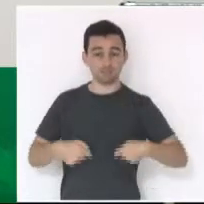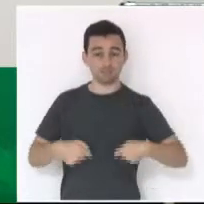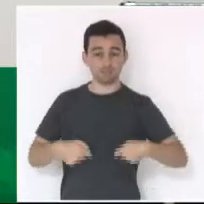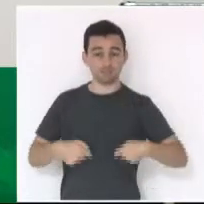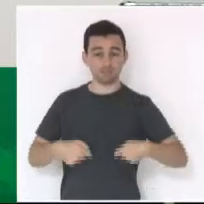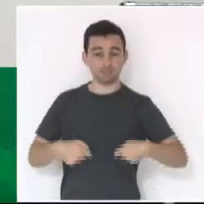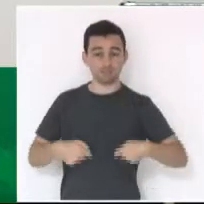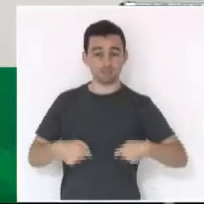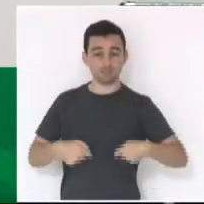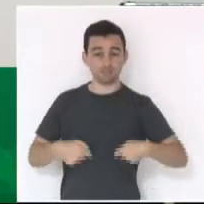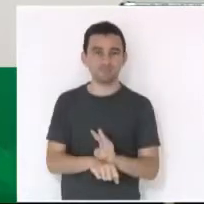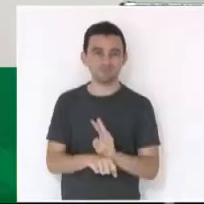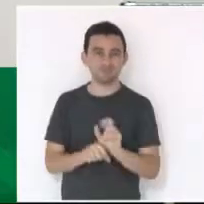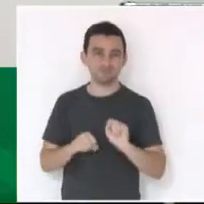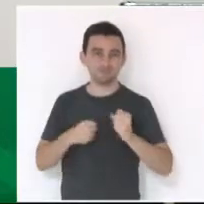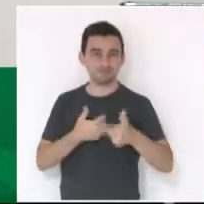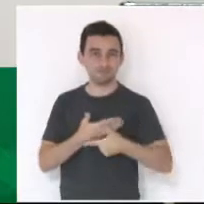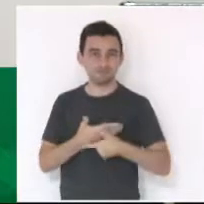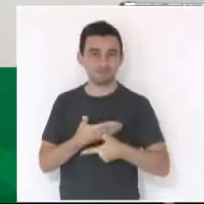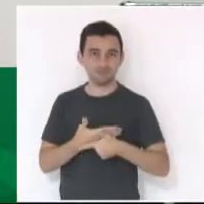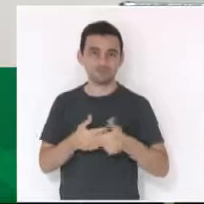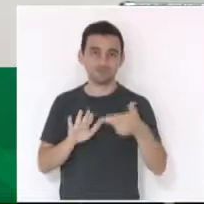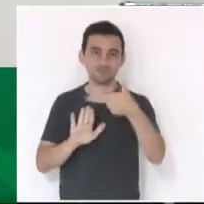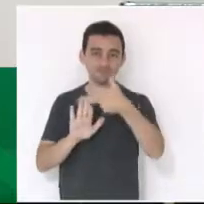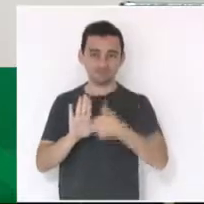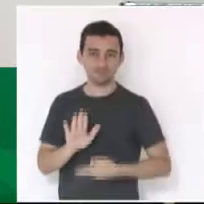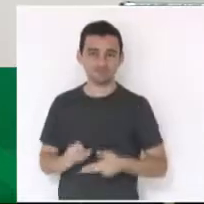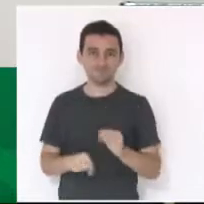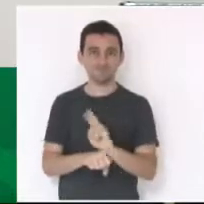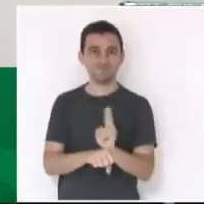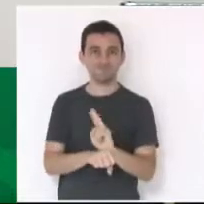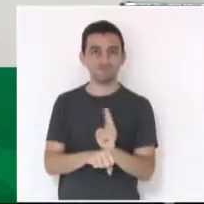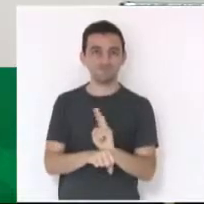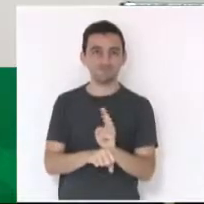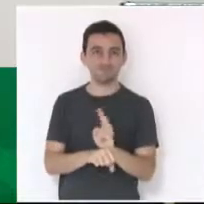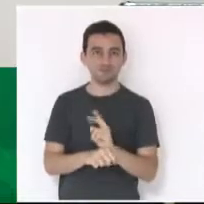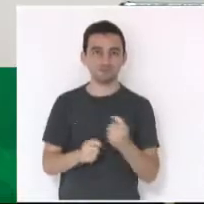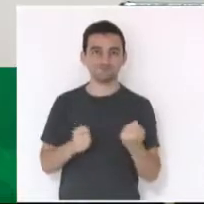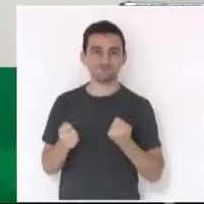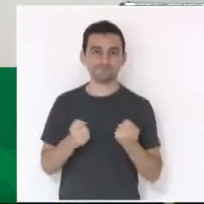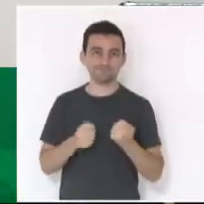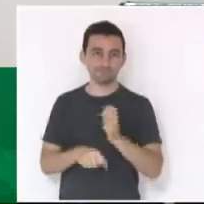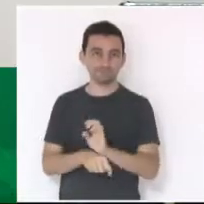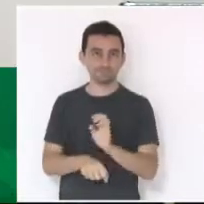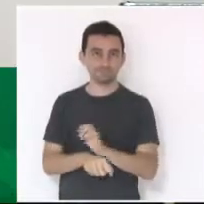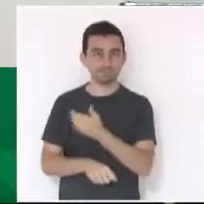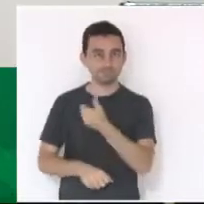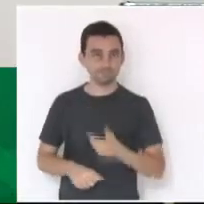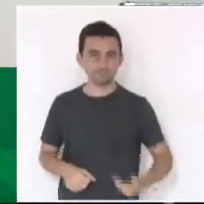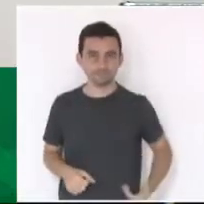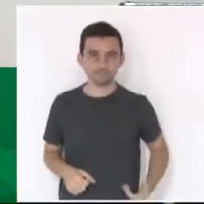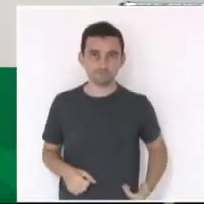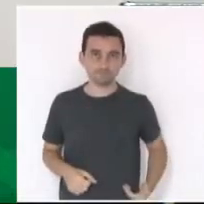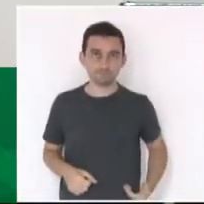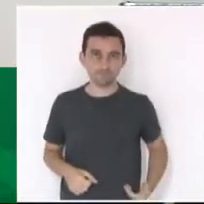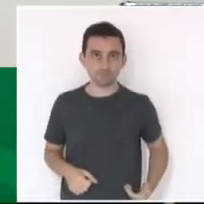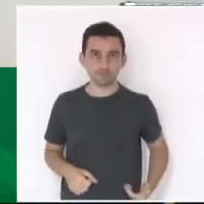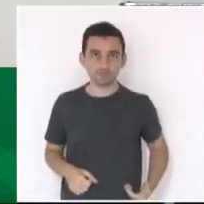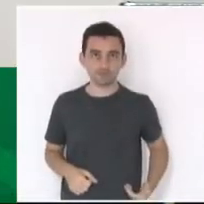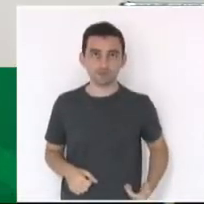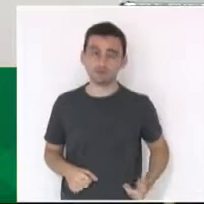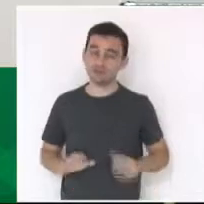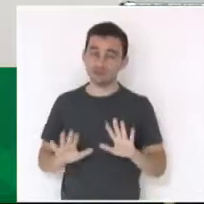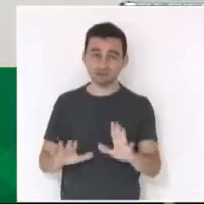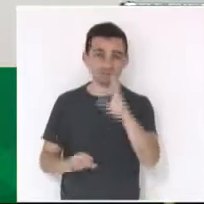reforsado papel regulador e fiscalizador e controlador do estado não é o que vem ocorrendo no